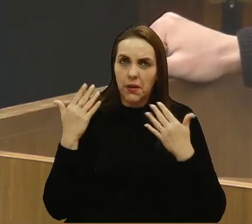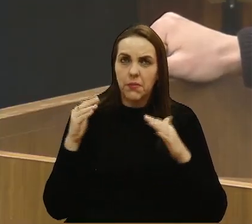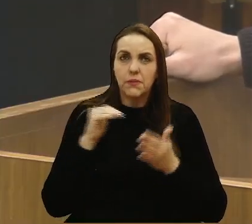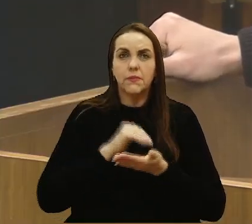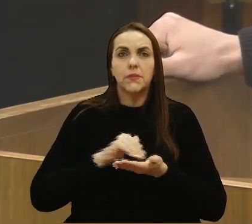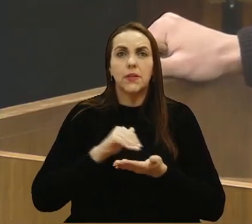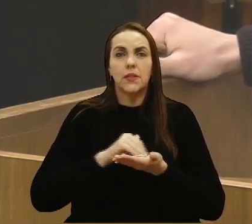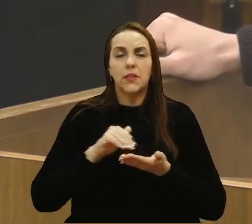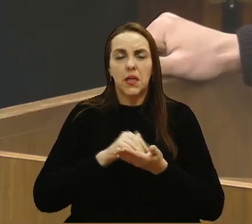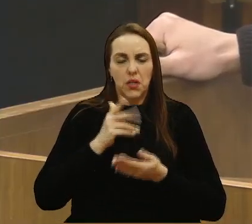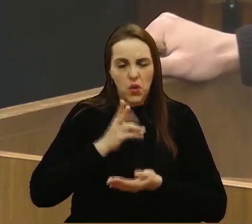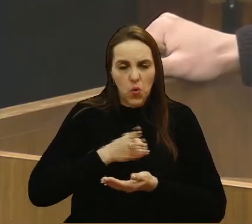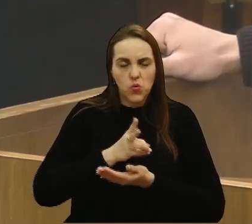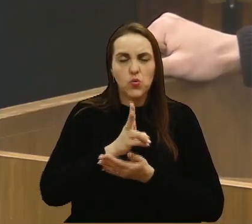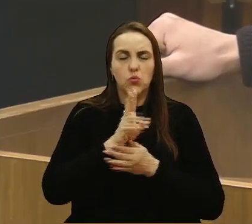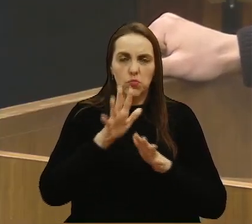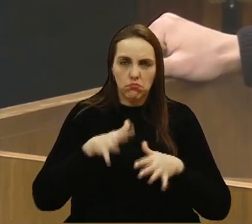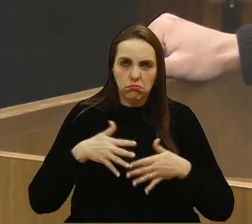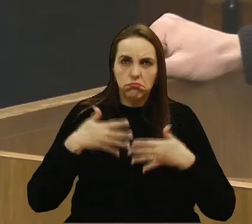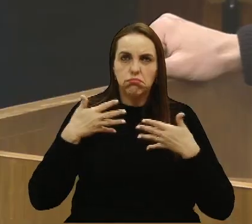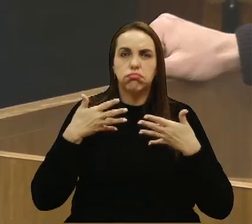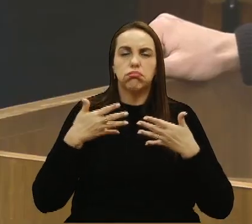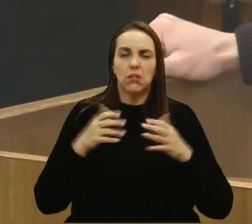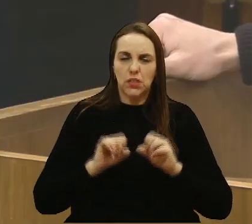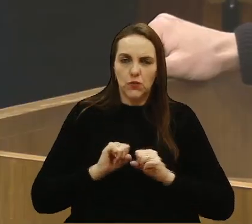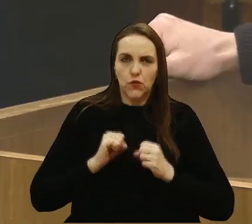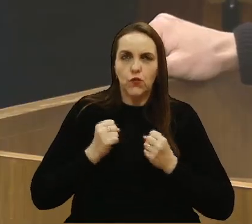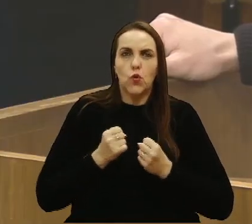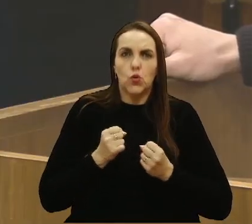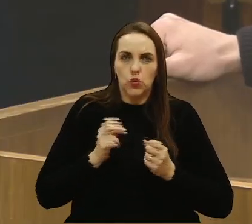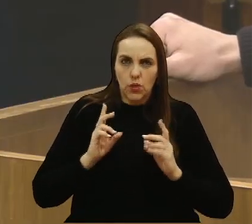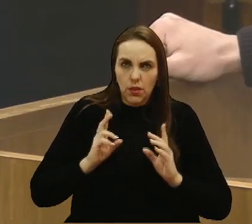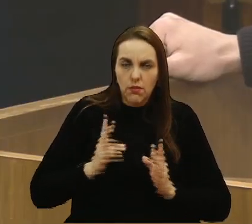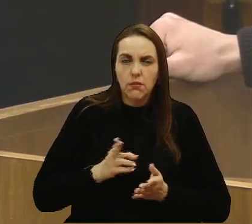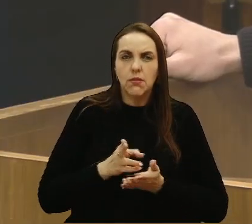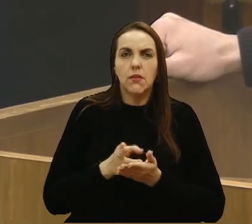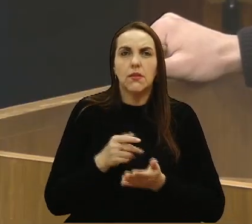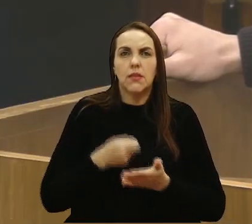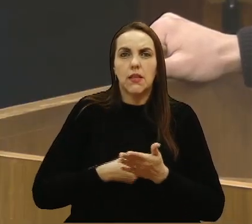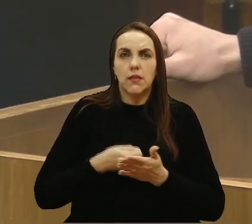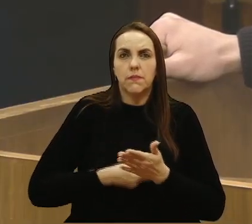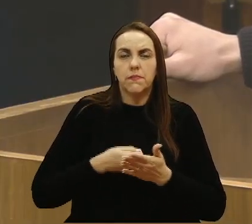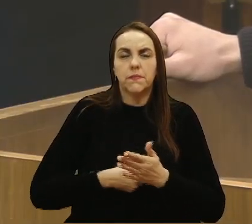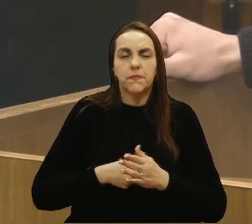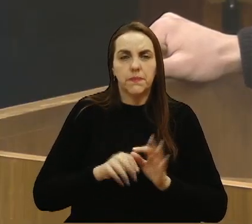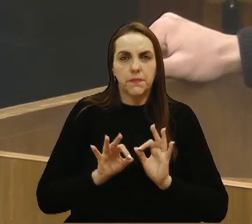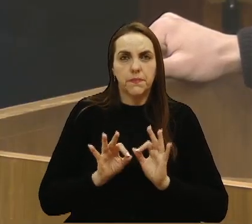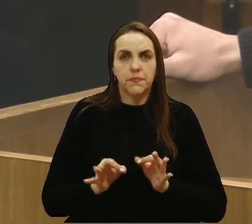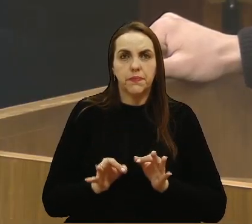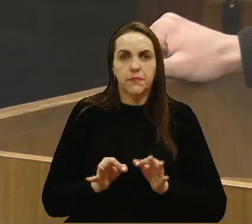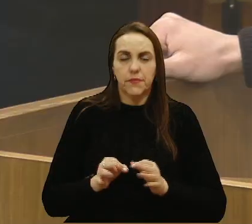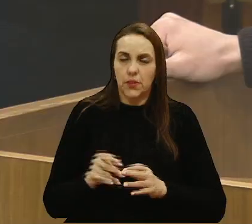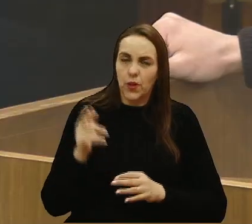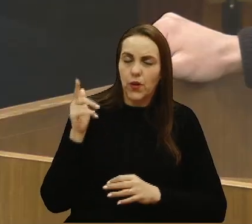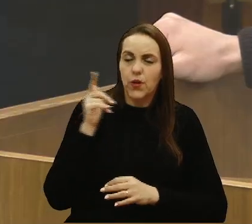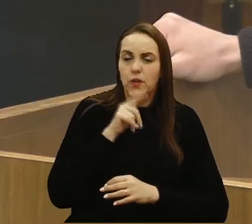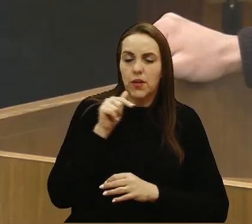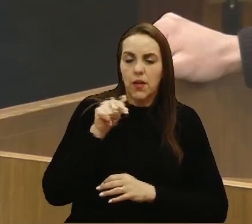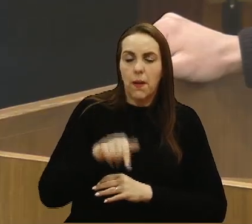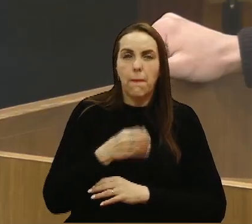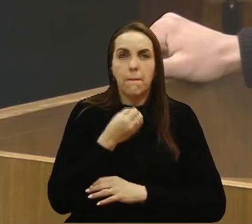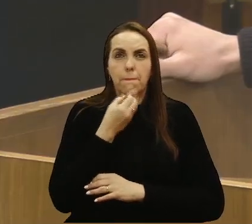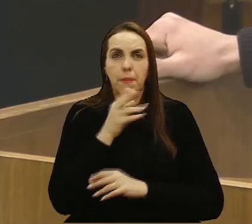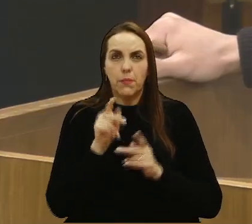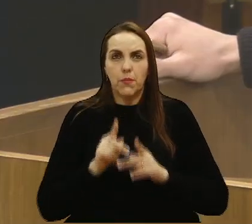essa vitalidade, continue com essa determinação, continua com eficácia, porque quem ganha é a população caxiense, quem ganha é